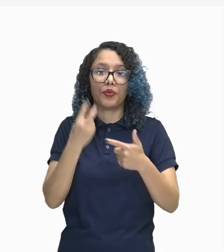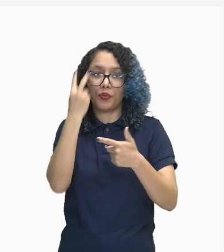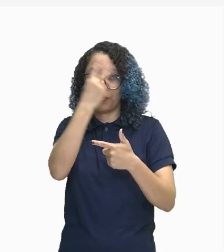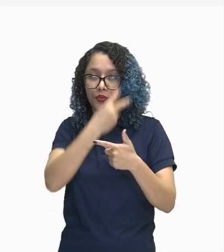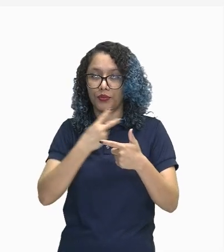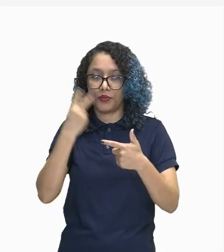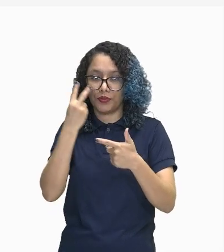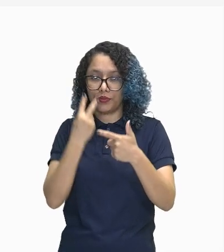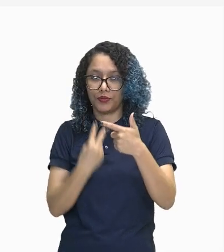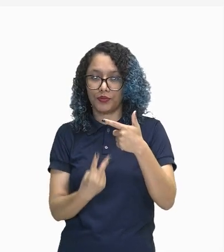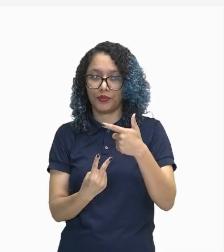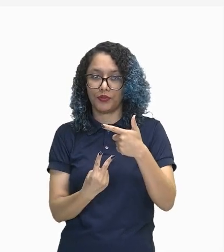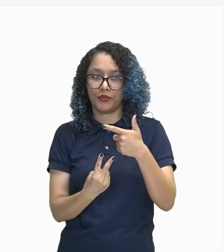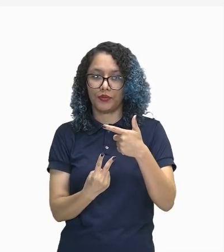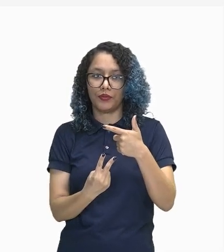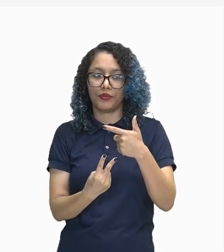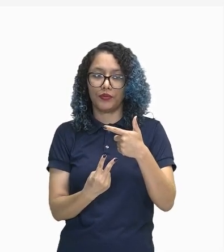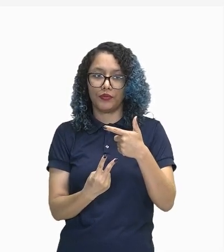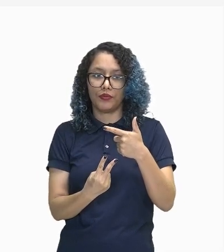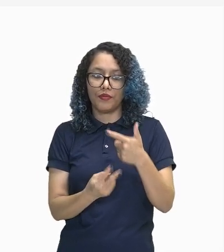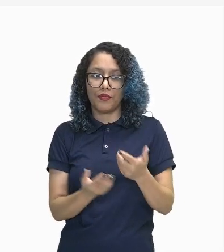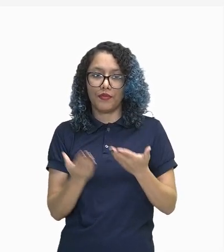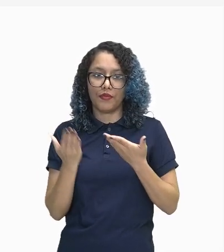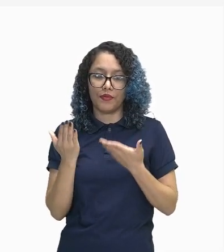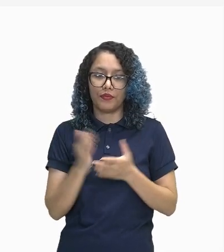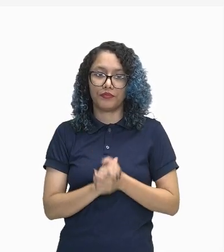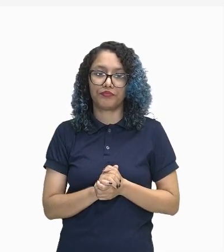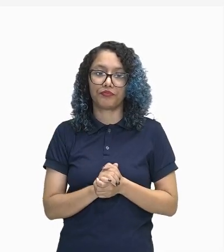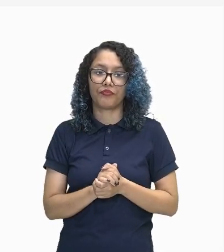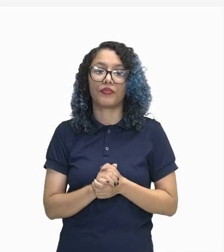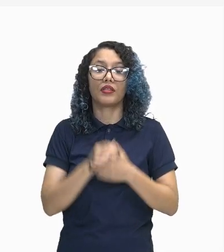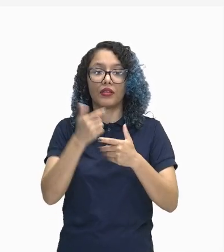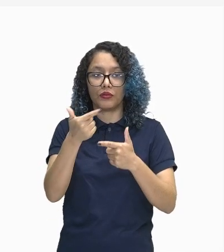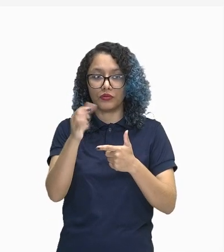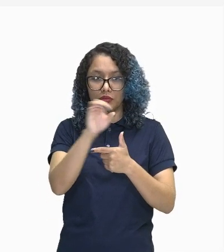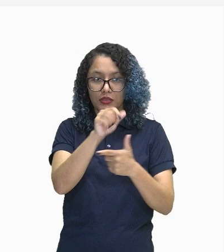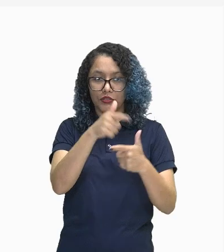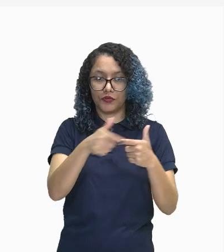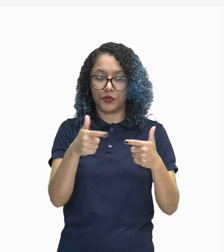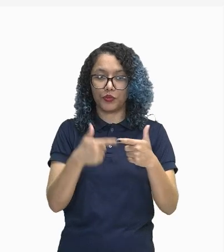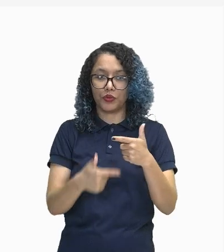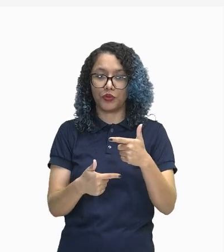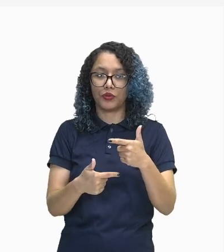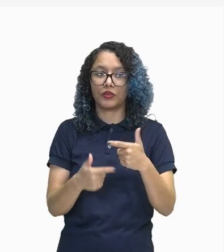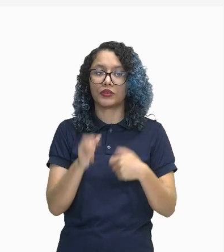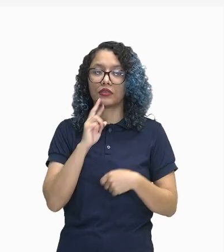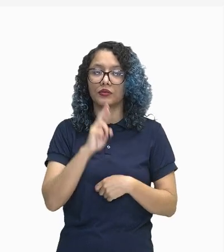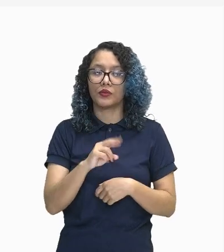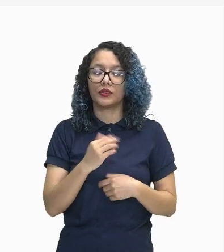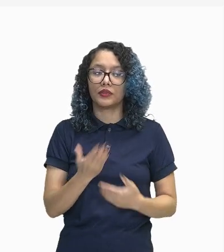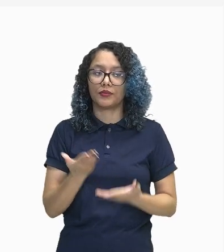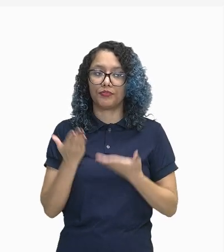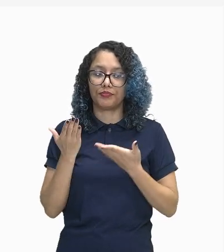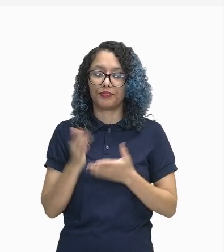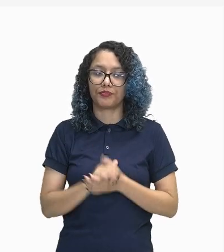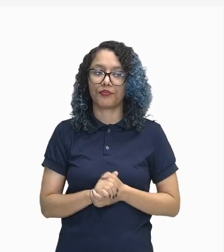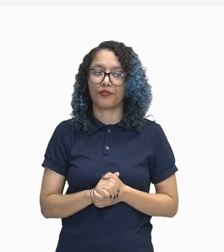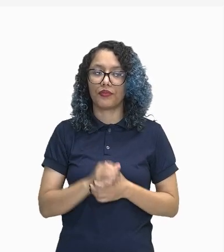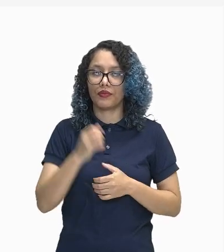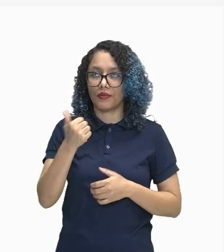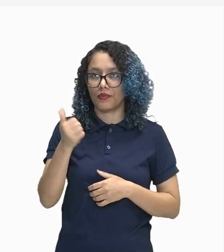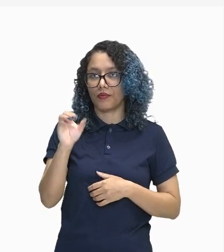horas. Pessoal, fazendo essa divisão de 200 por 2, nós obtemos como resposta